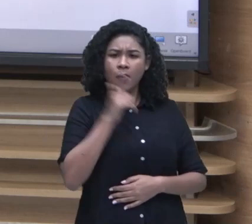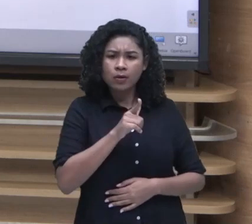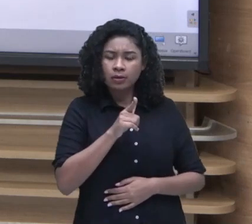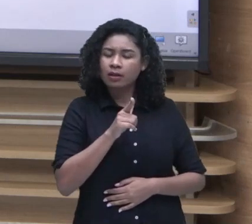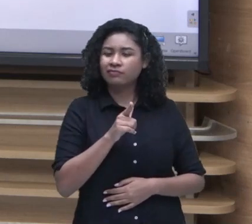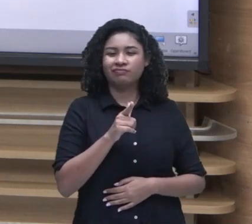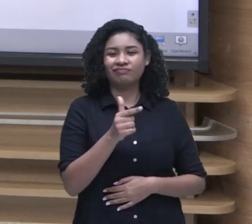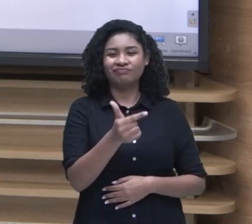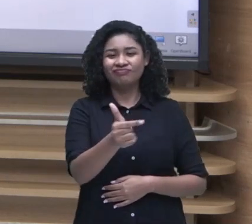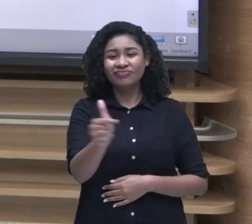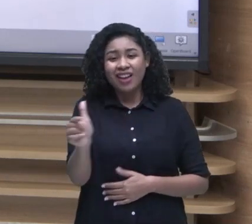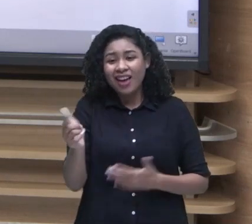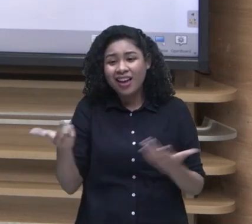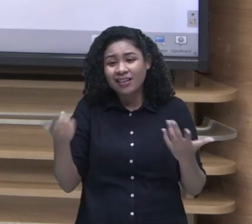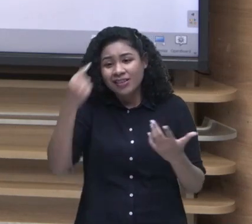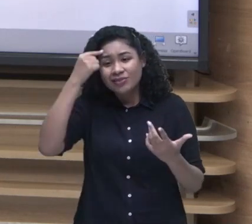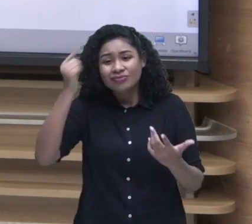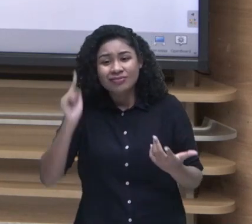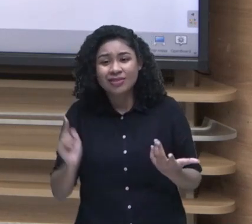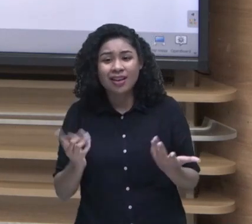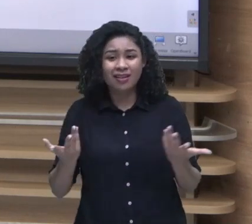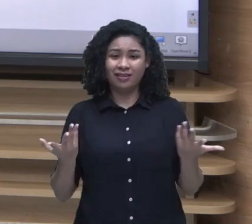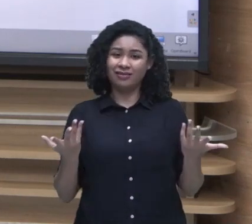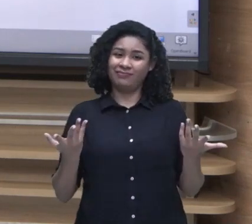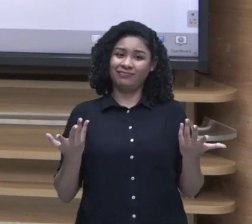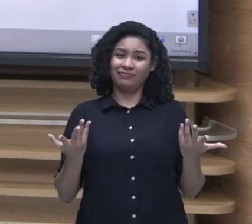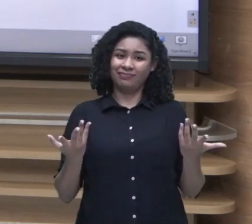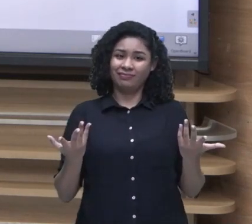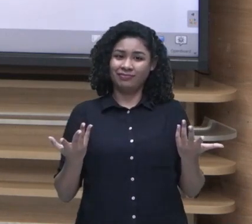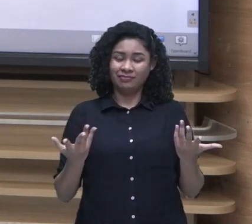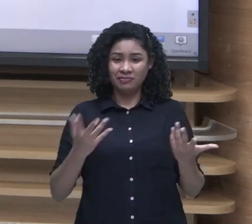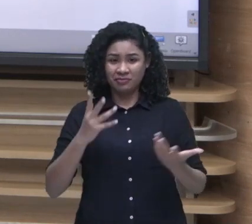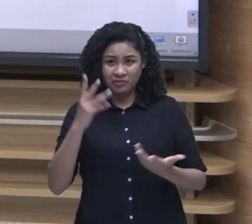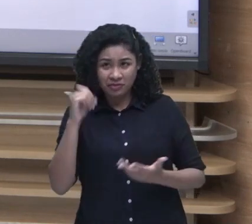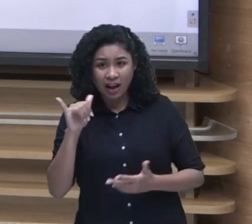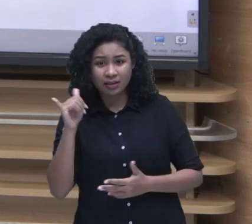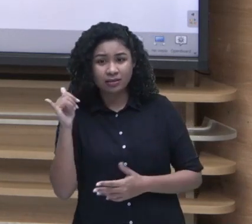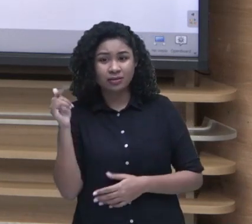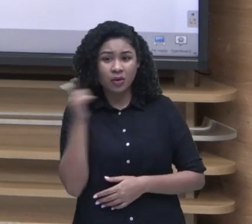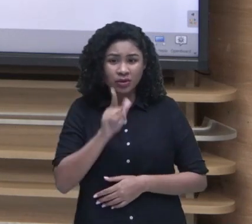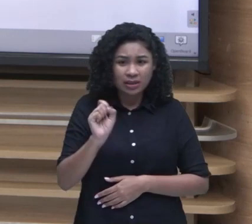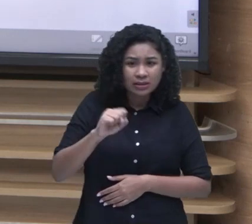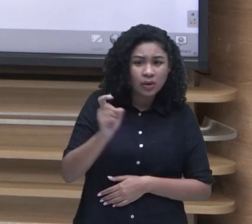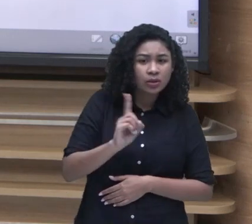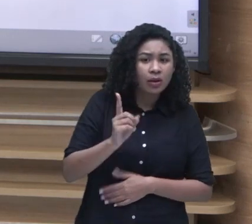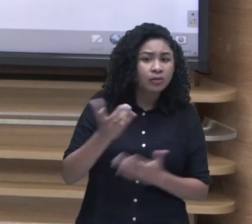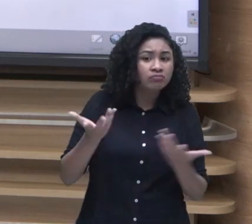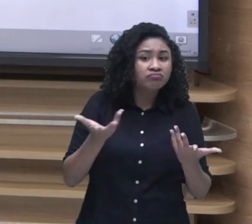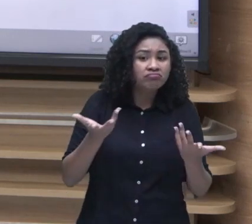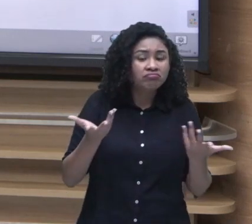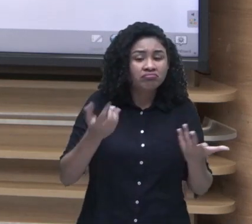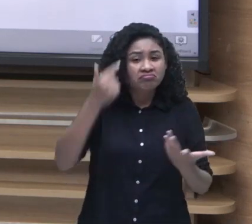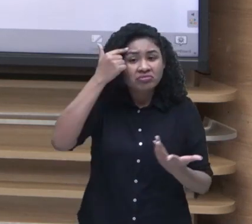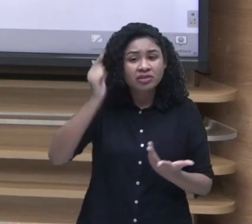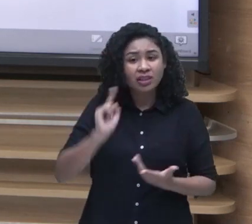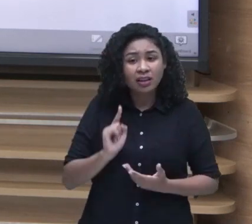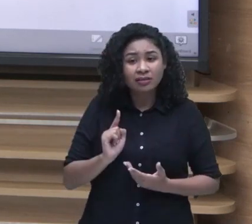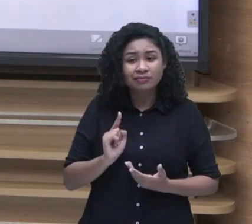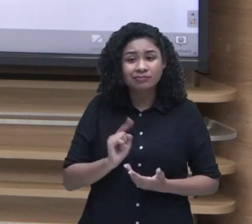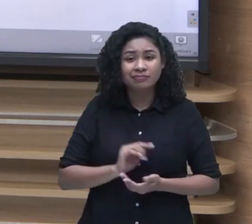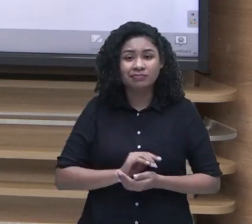não sei. Nós não sabemos se vai conseguir ou não.